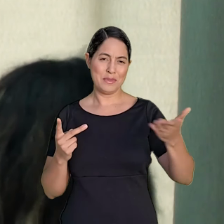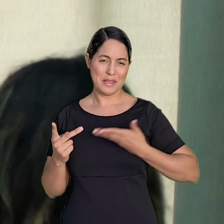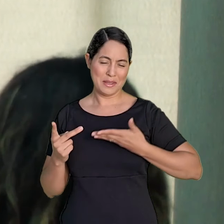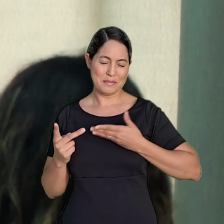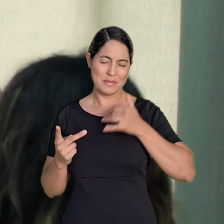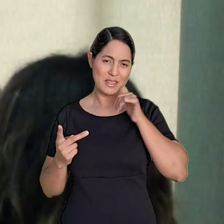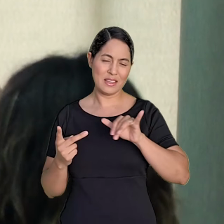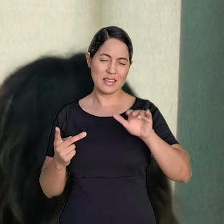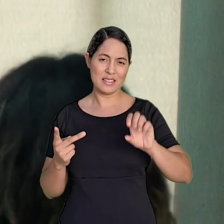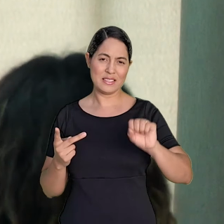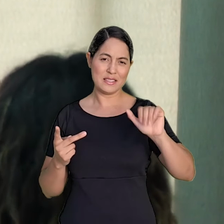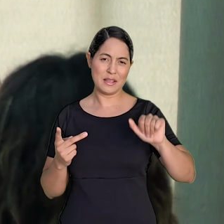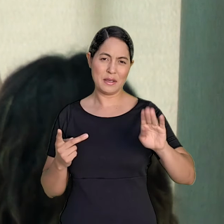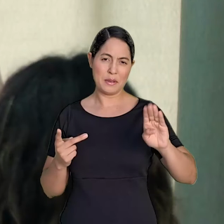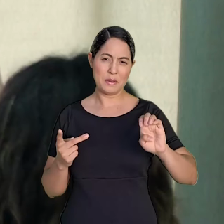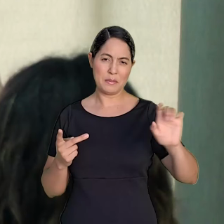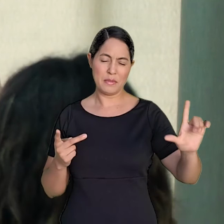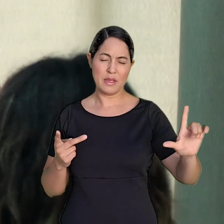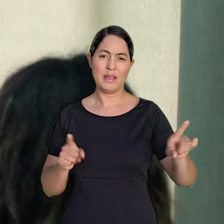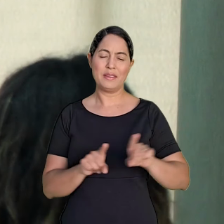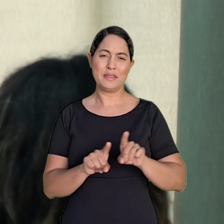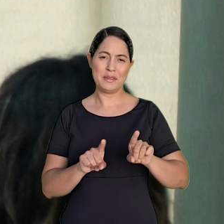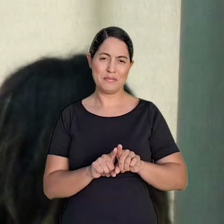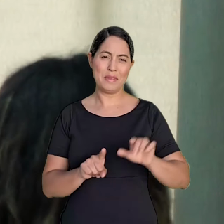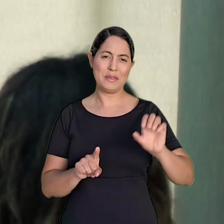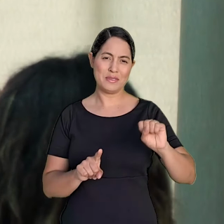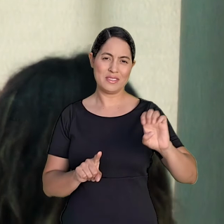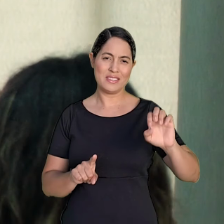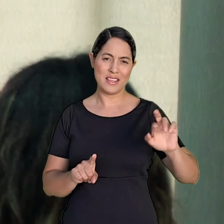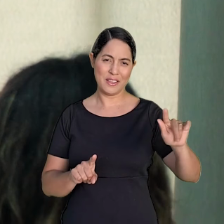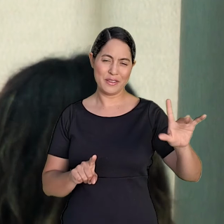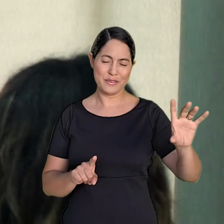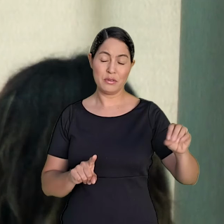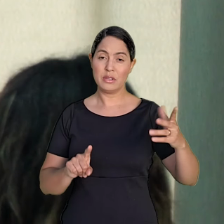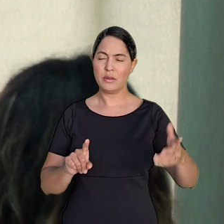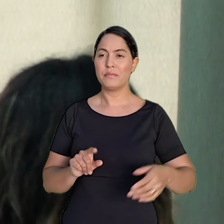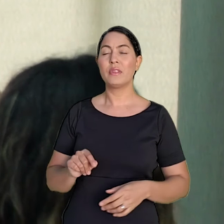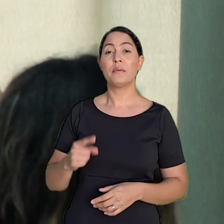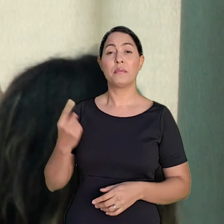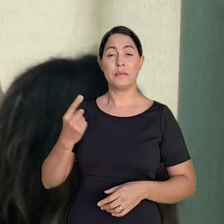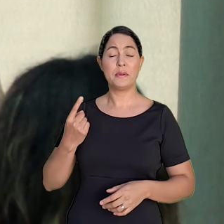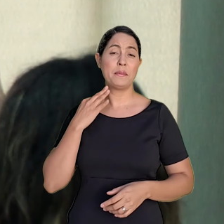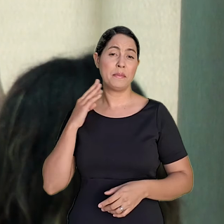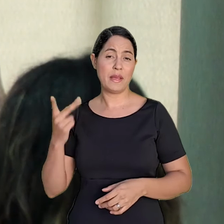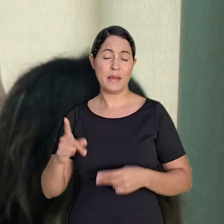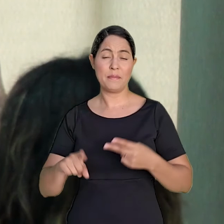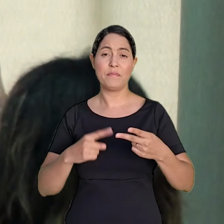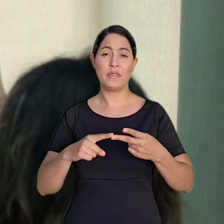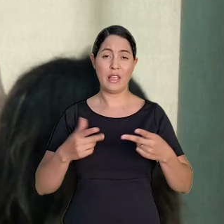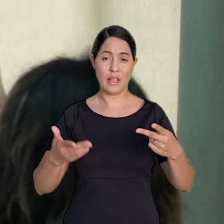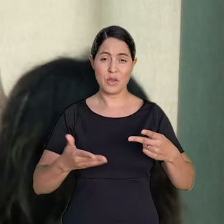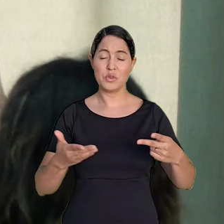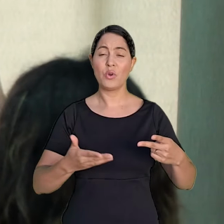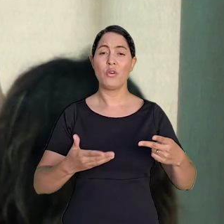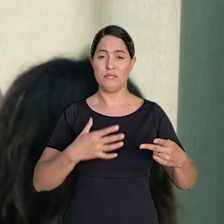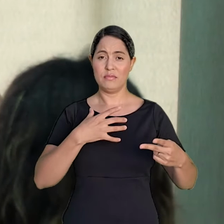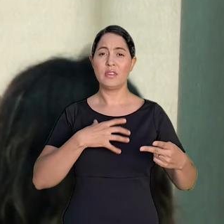amiga Isabel Derzi, querido conselheiro Sérgio. Depois de Belo Horizonte, Salvador